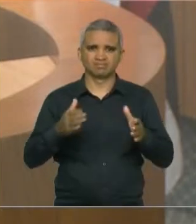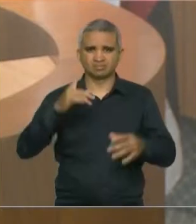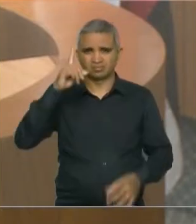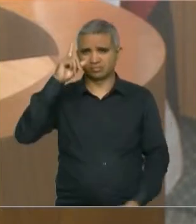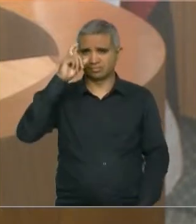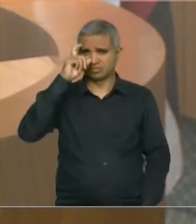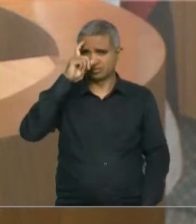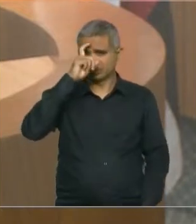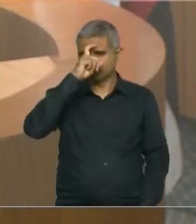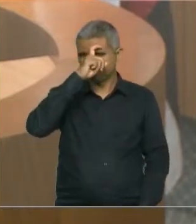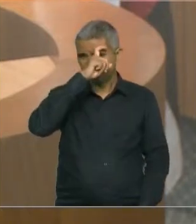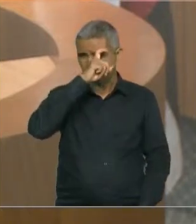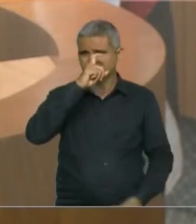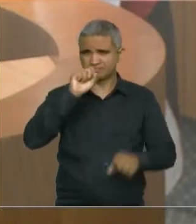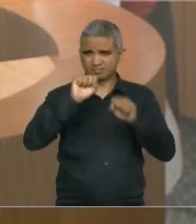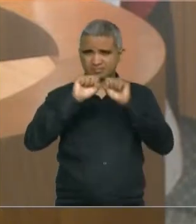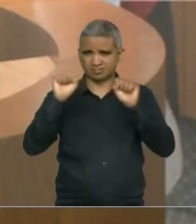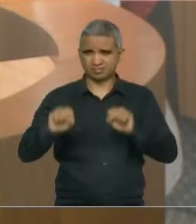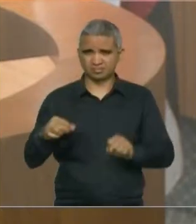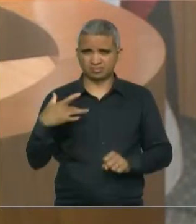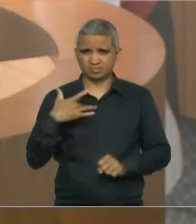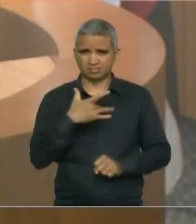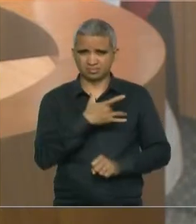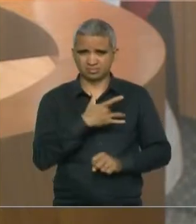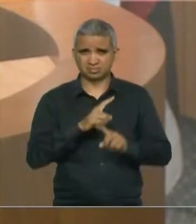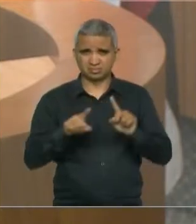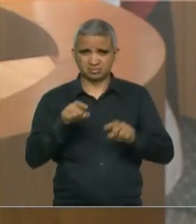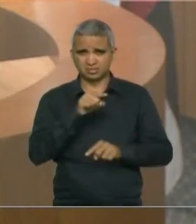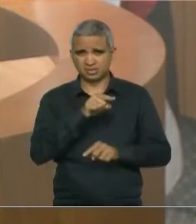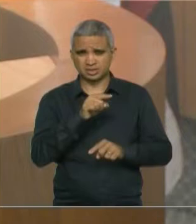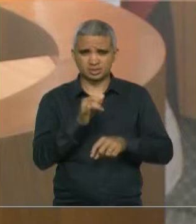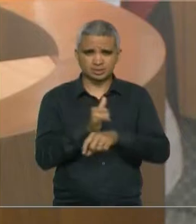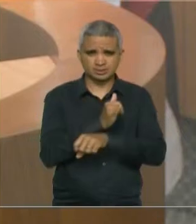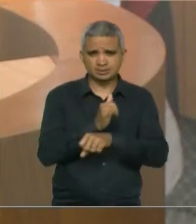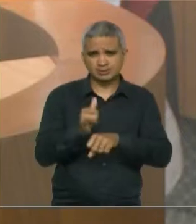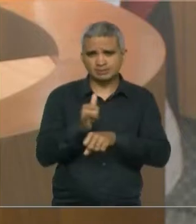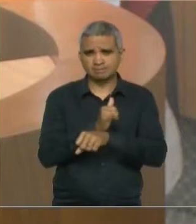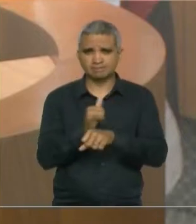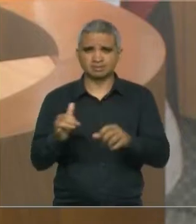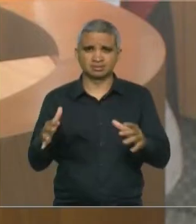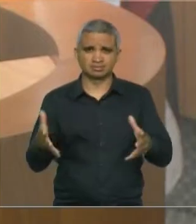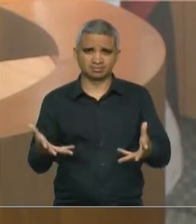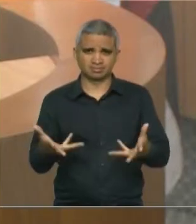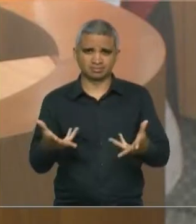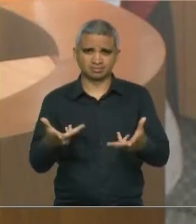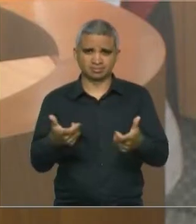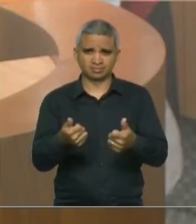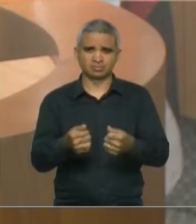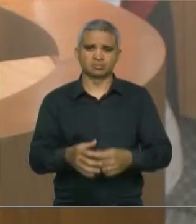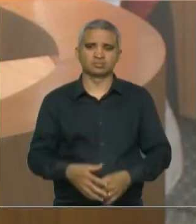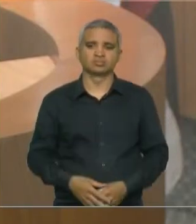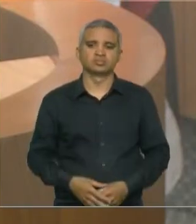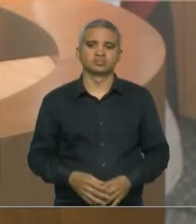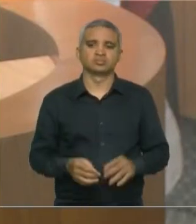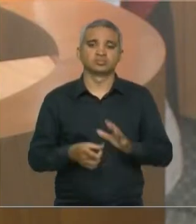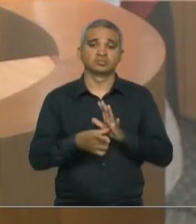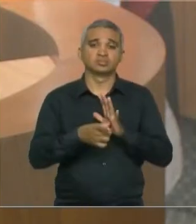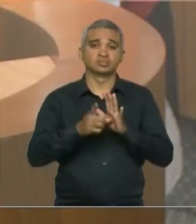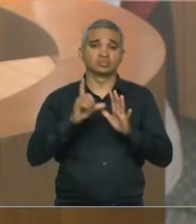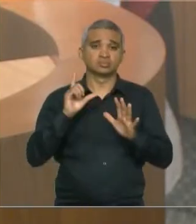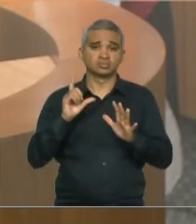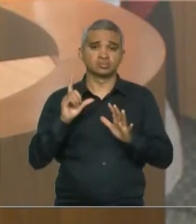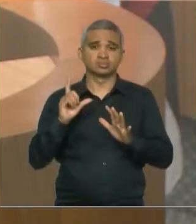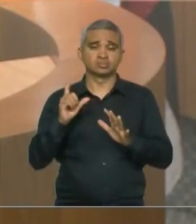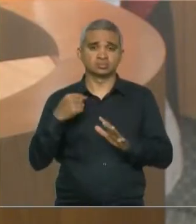pública. Eu disse ainda há pouco, no pequeno expediente da sessão que antecedeu esta, que eu nunca